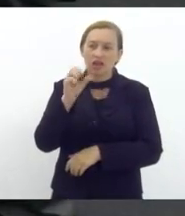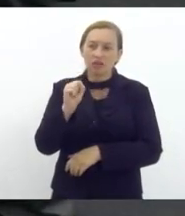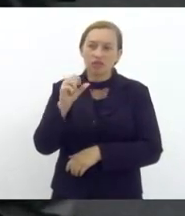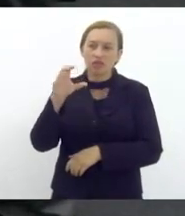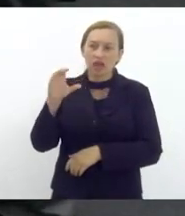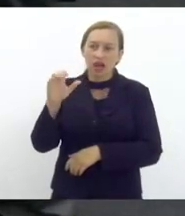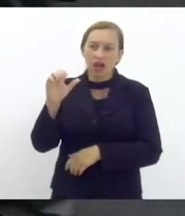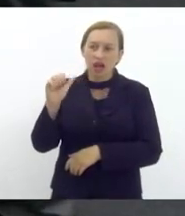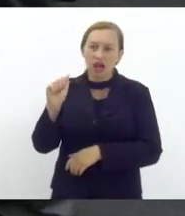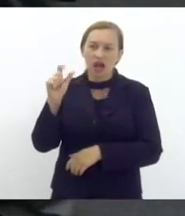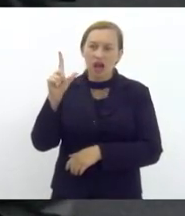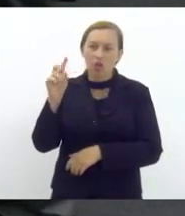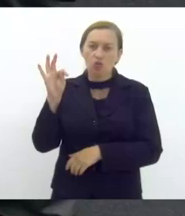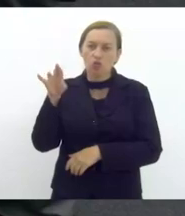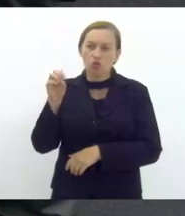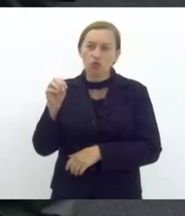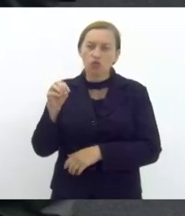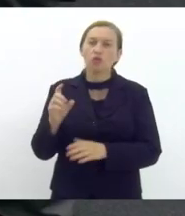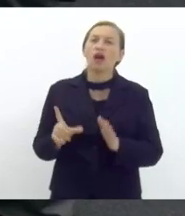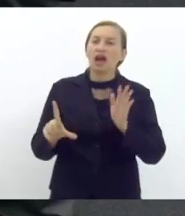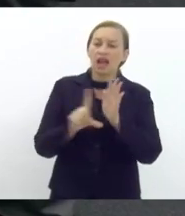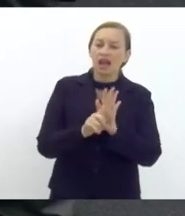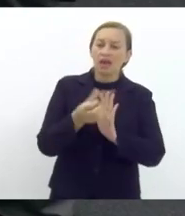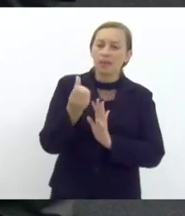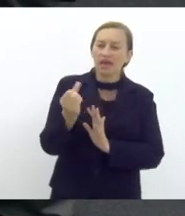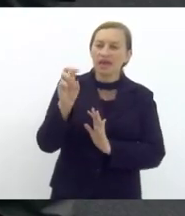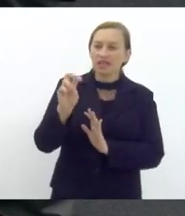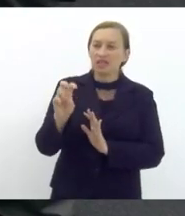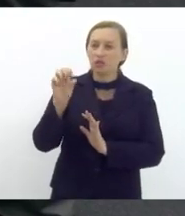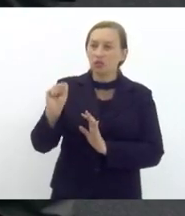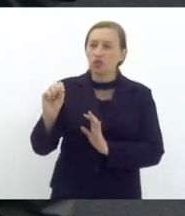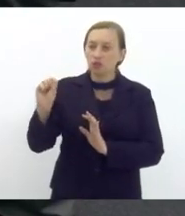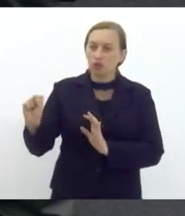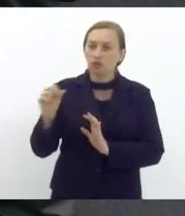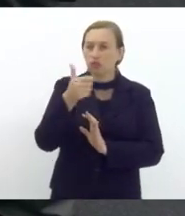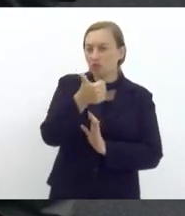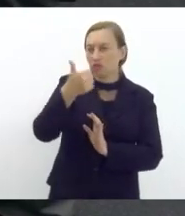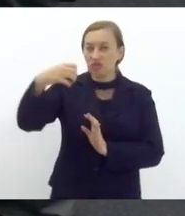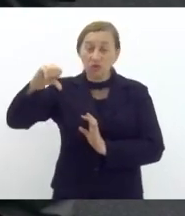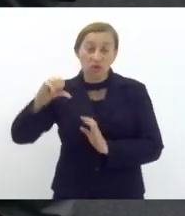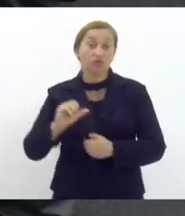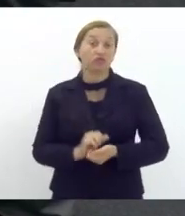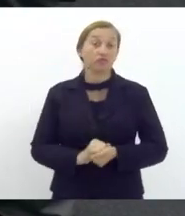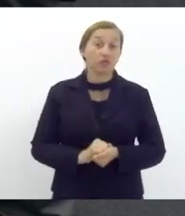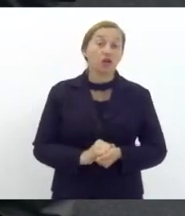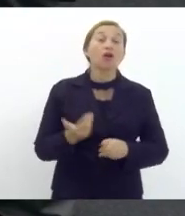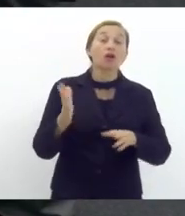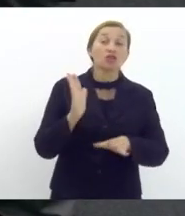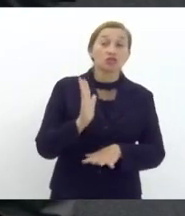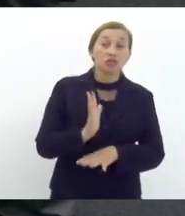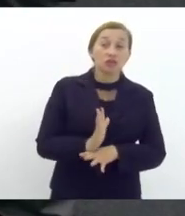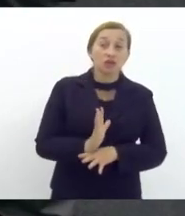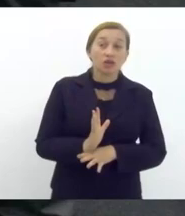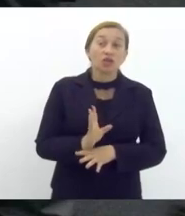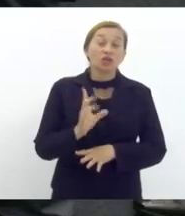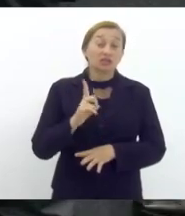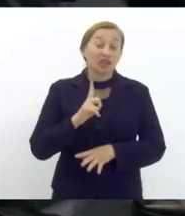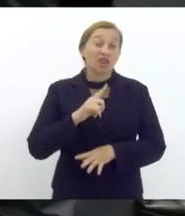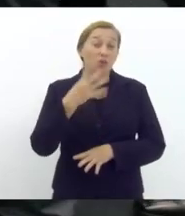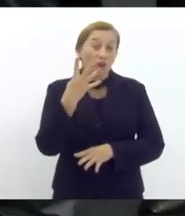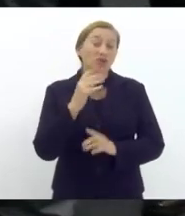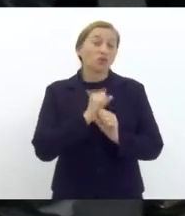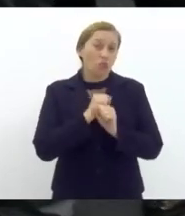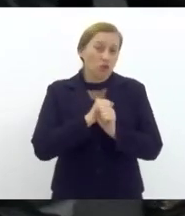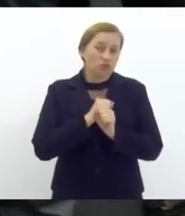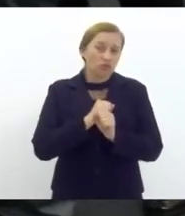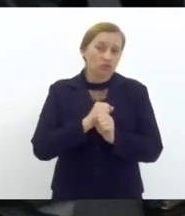lei 6588 de 2019 portanto ela tem quatro anos